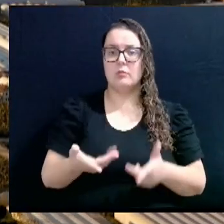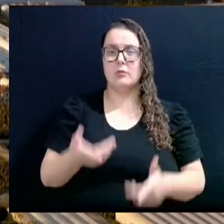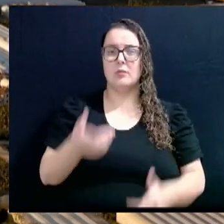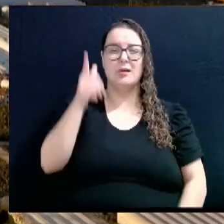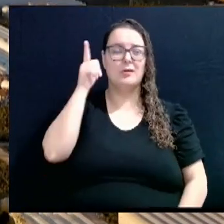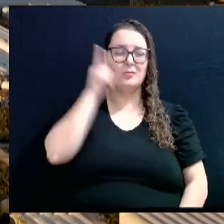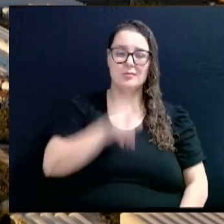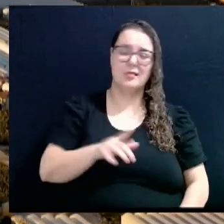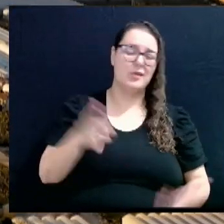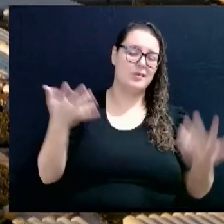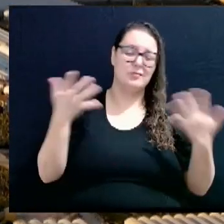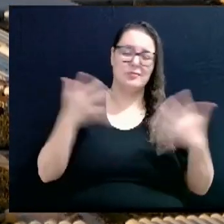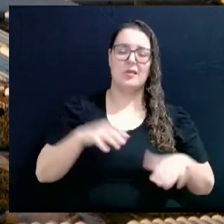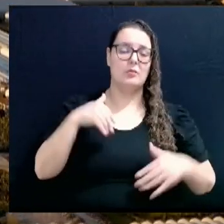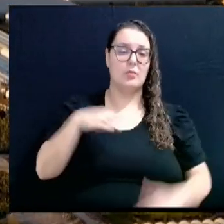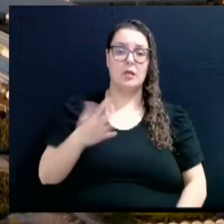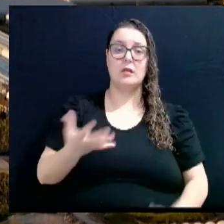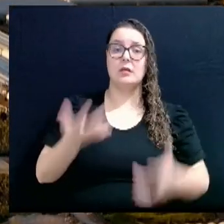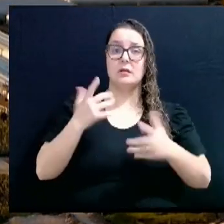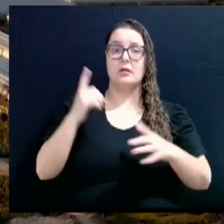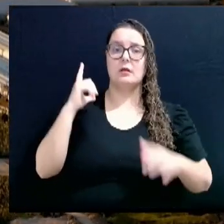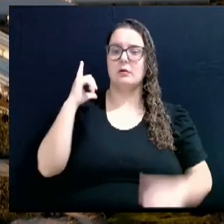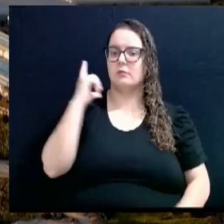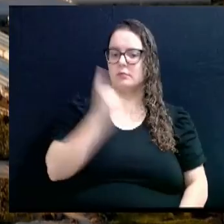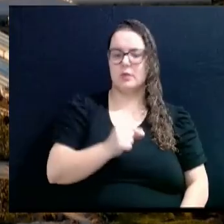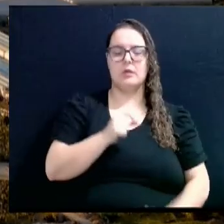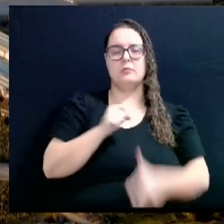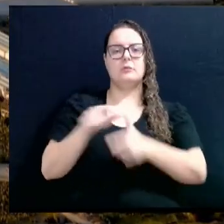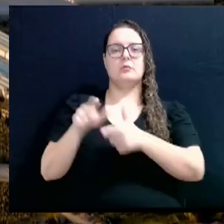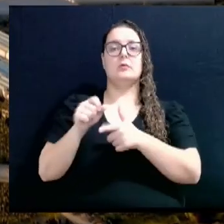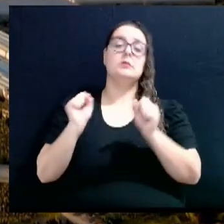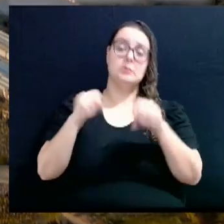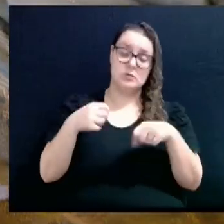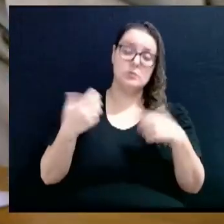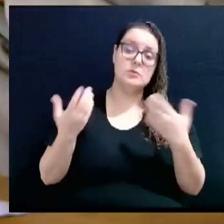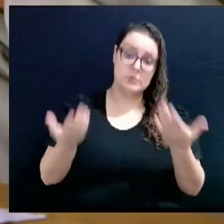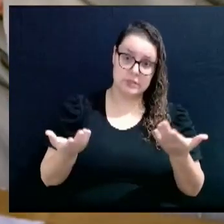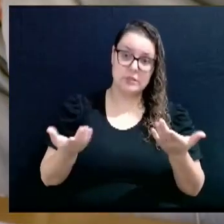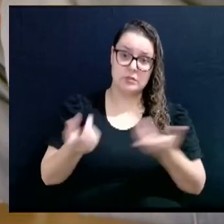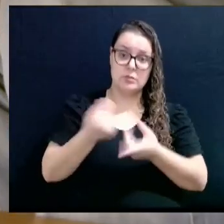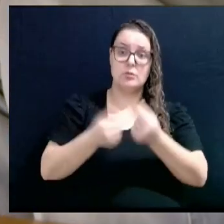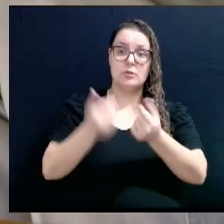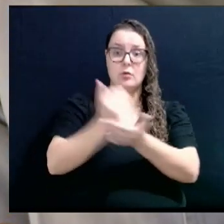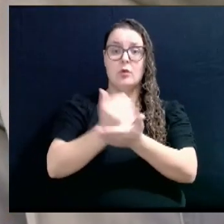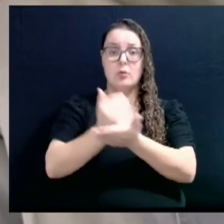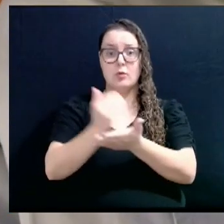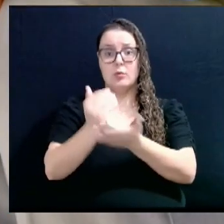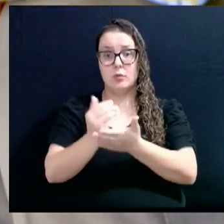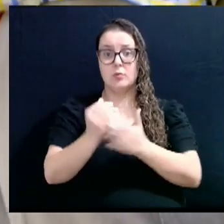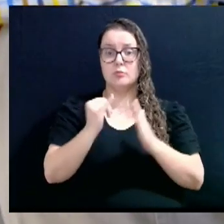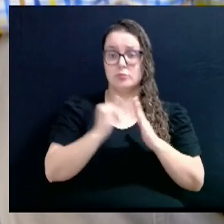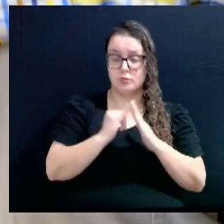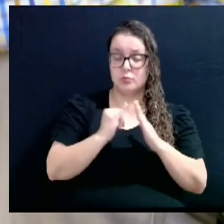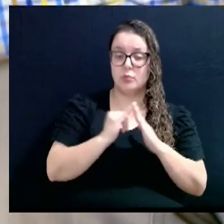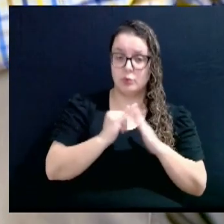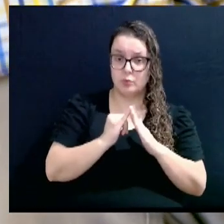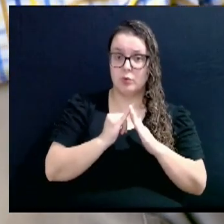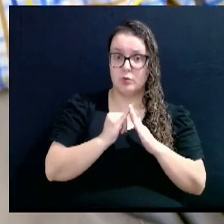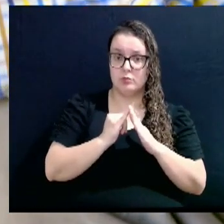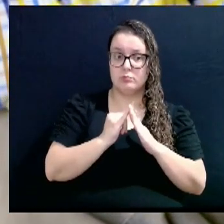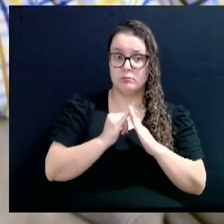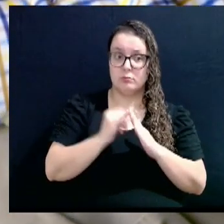e você quer sair do aluguel. Então, sim, o financiamento do imóvel, né, ele acaba sendo uma